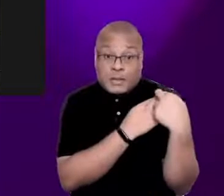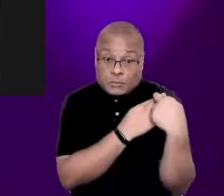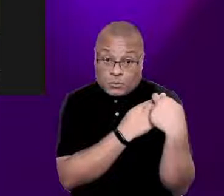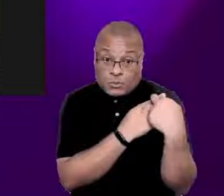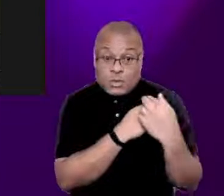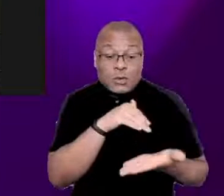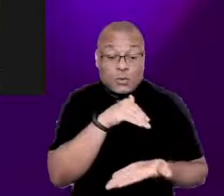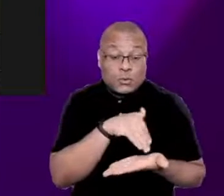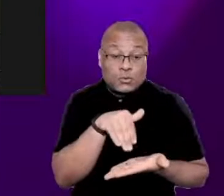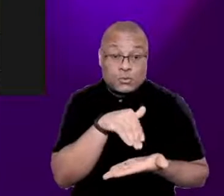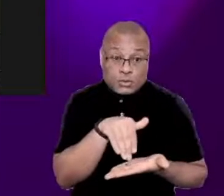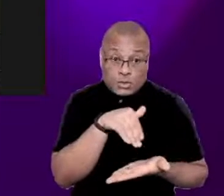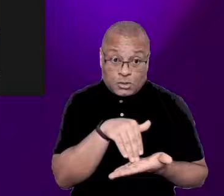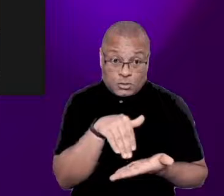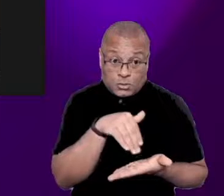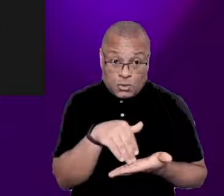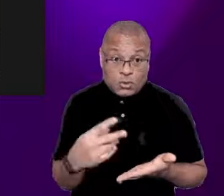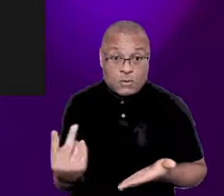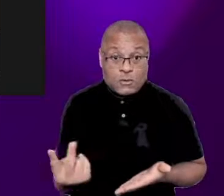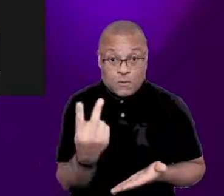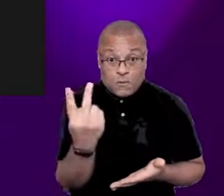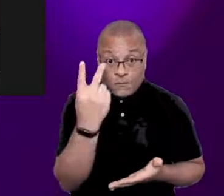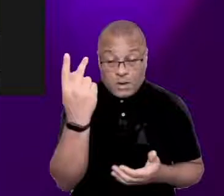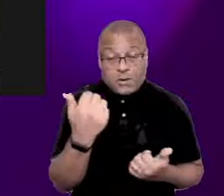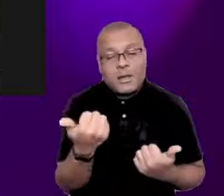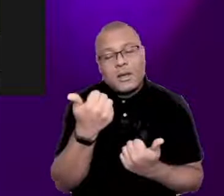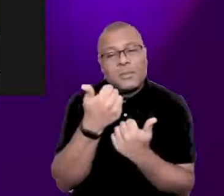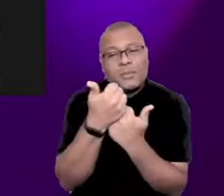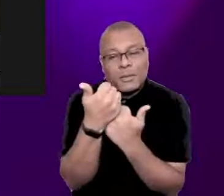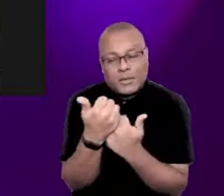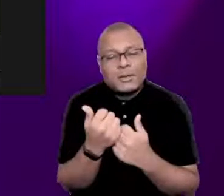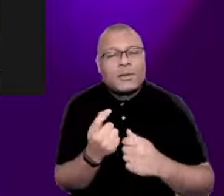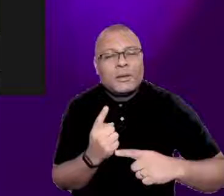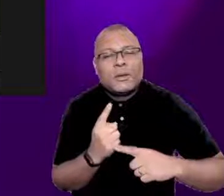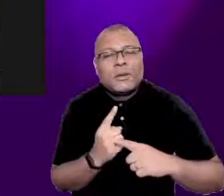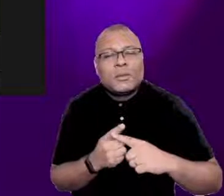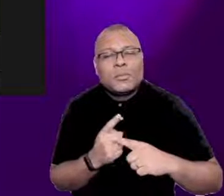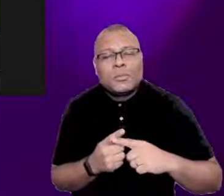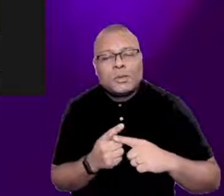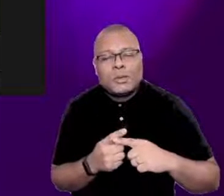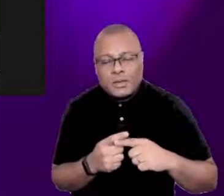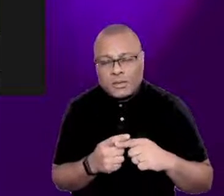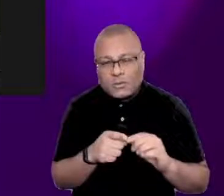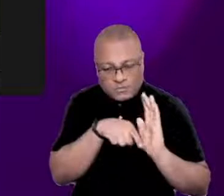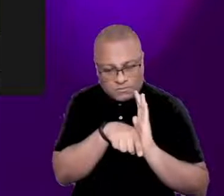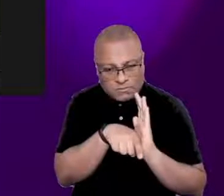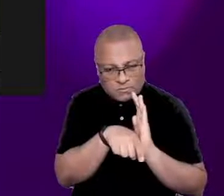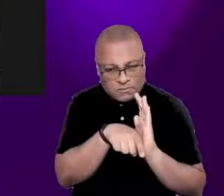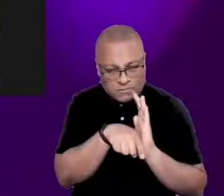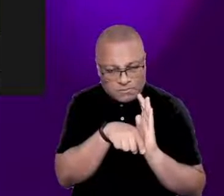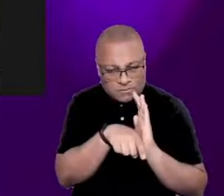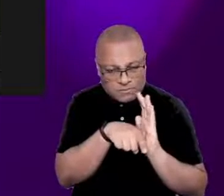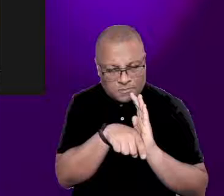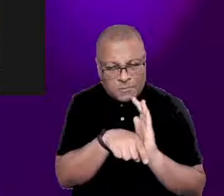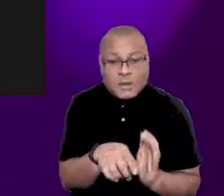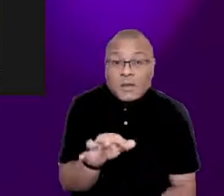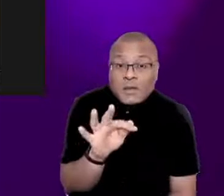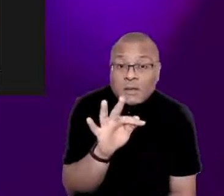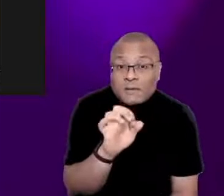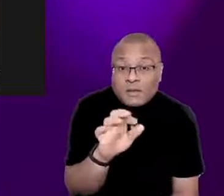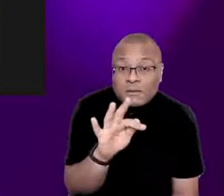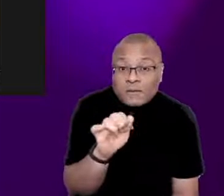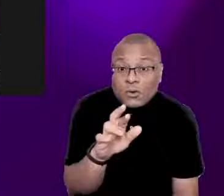gestão de valor apoiando este modelo, porque quando a gente está imerso no fee-for-service, é muito difícil a